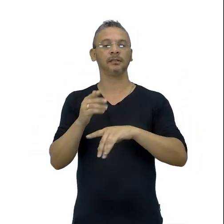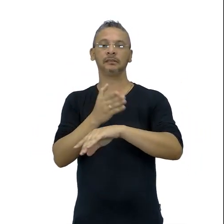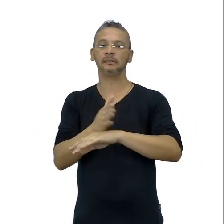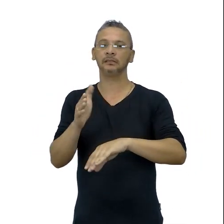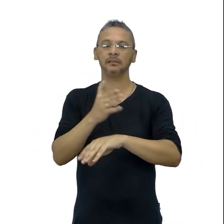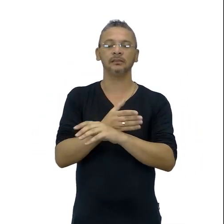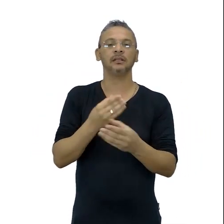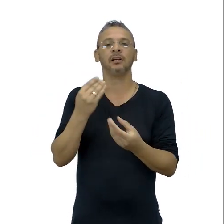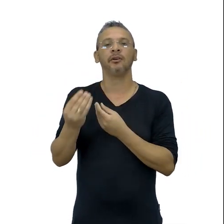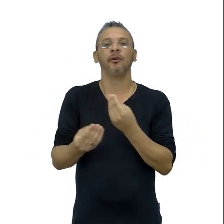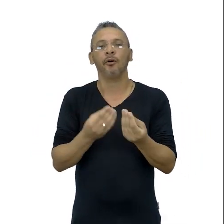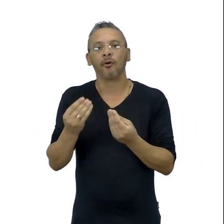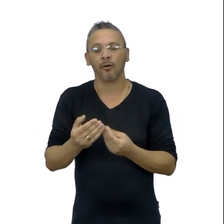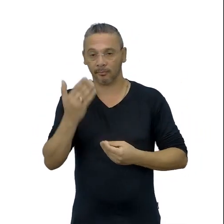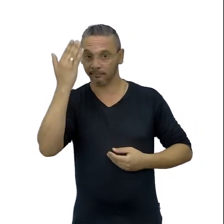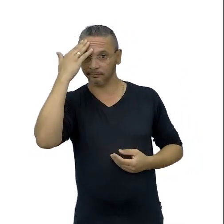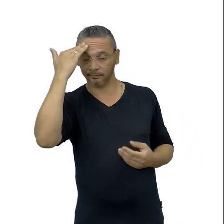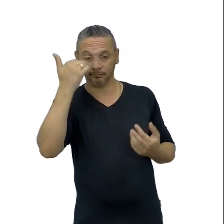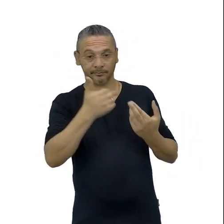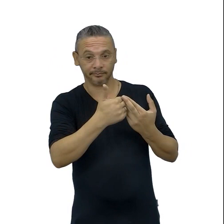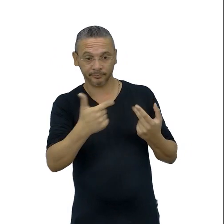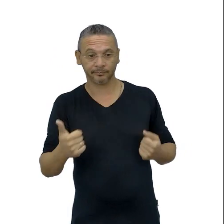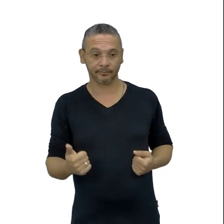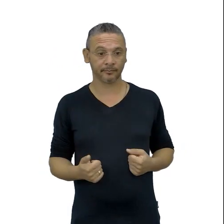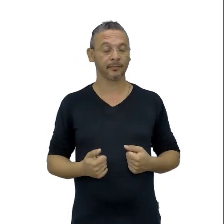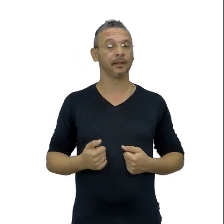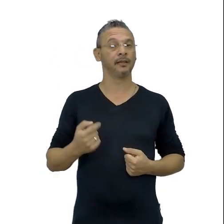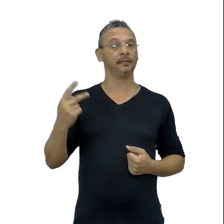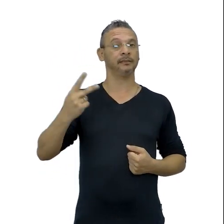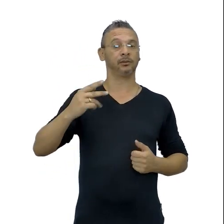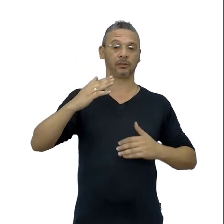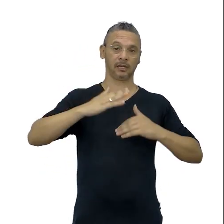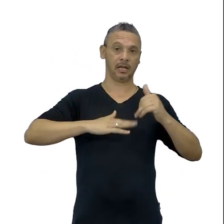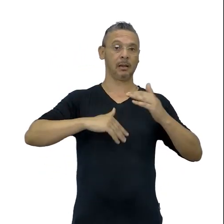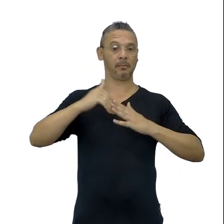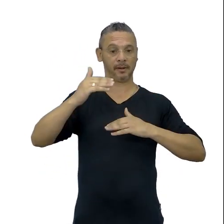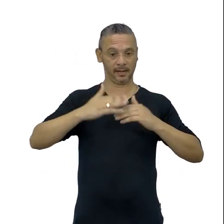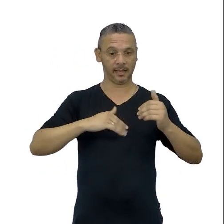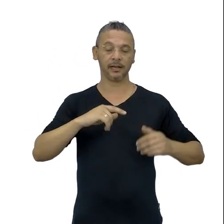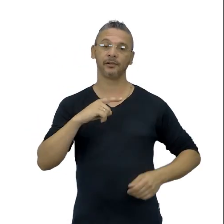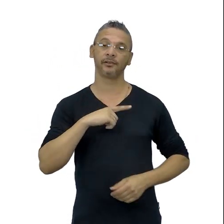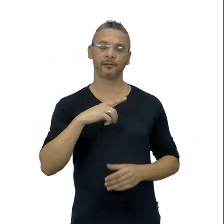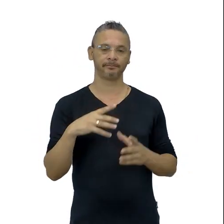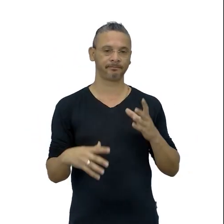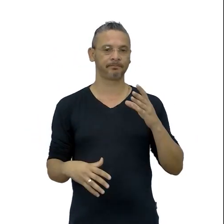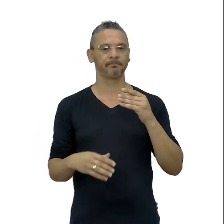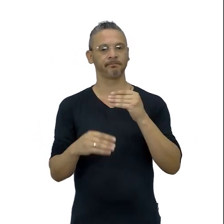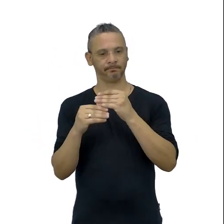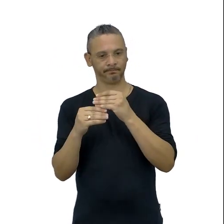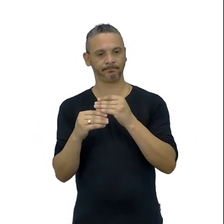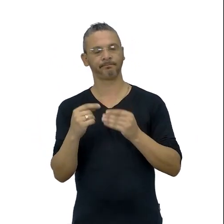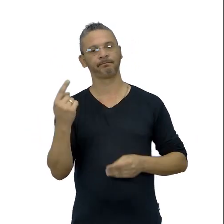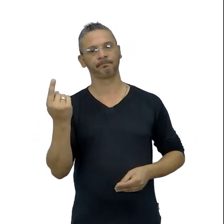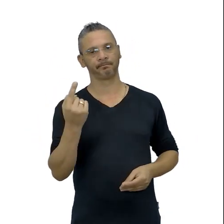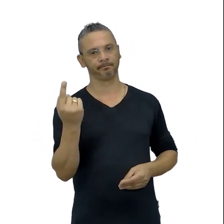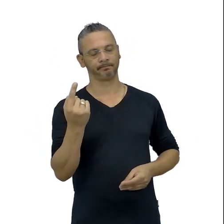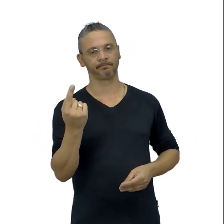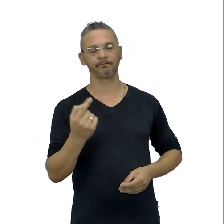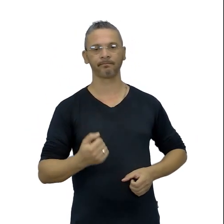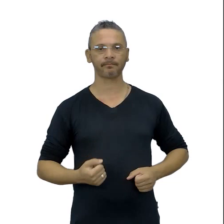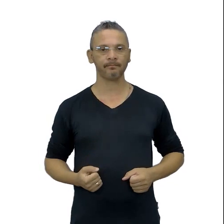de consumo conscientes. Essa segunda habilidade, né, que ela complementa a primeira.